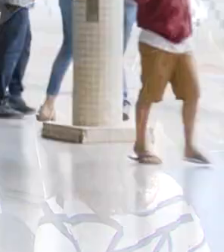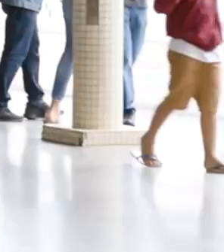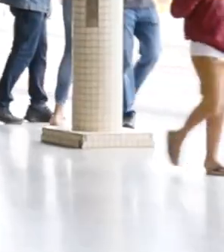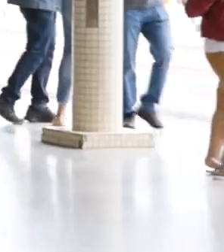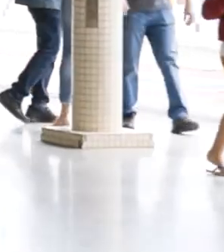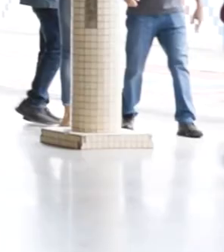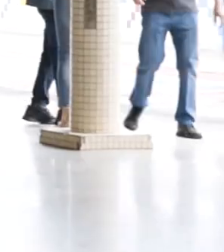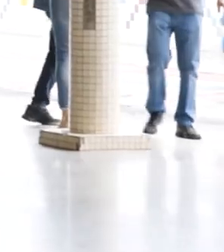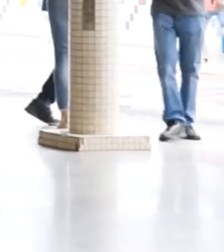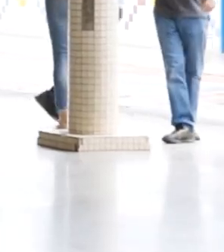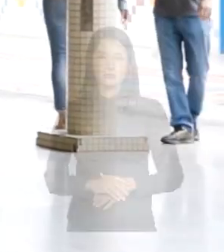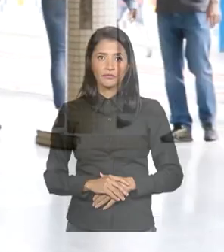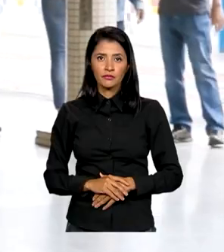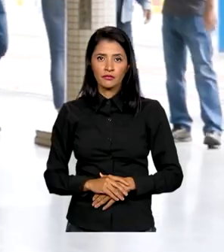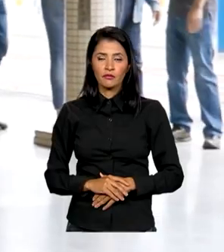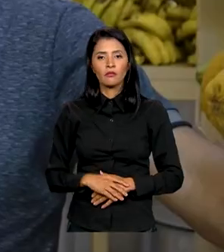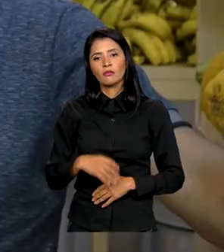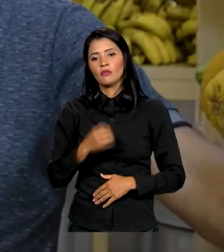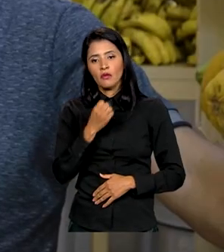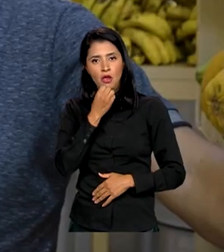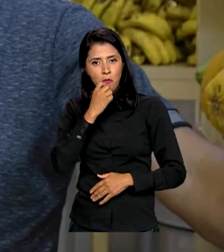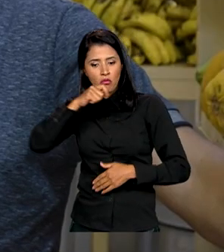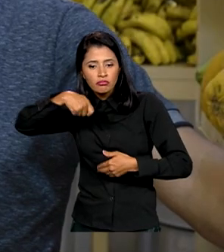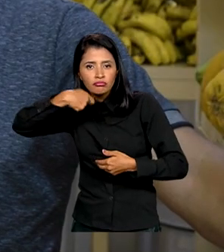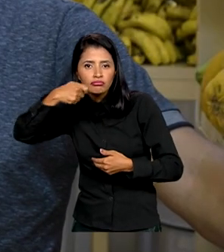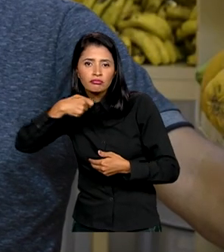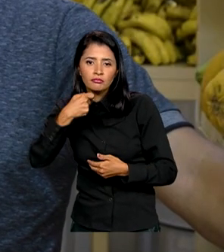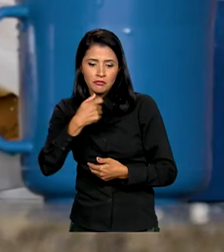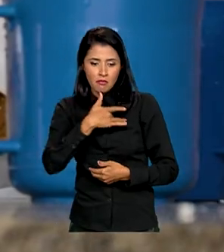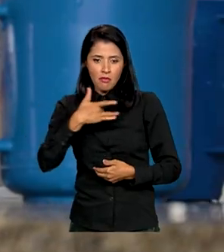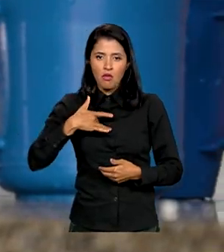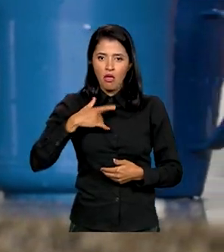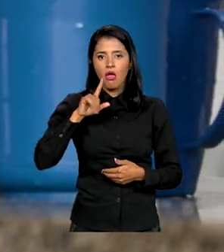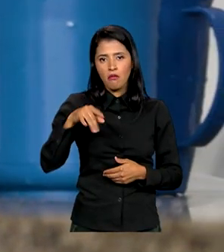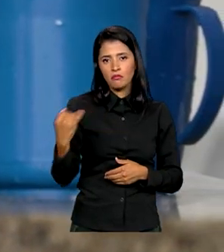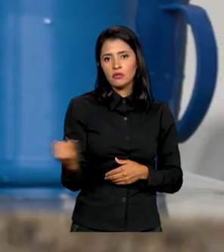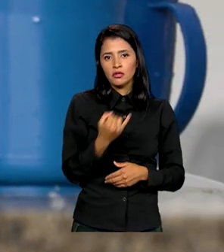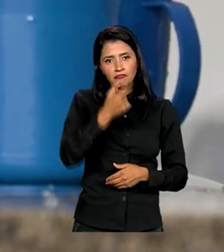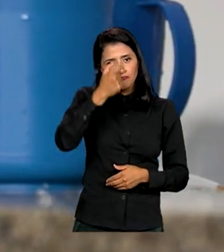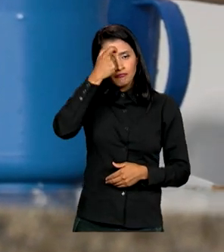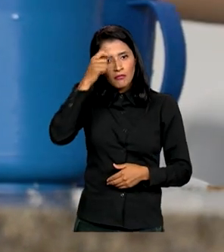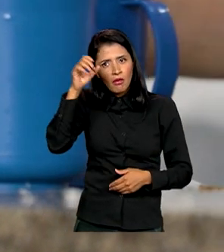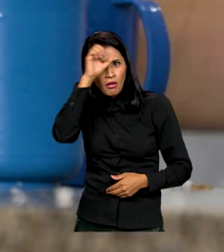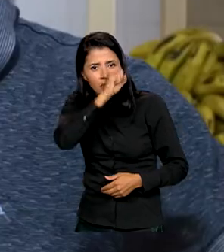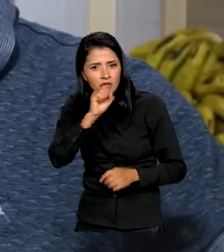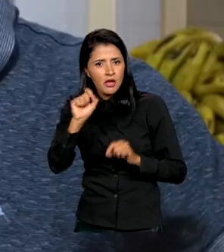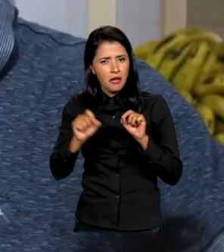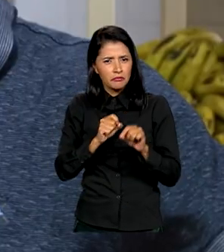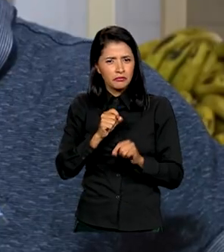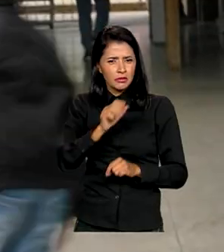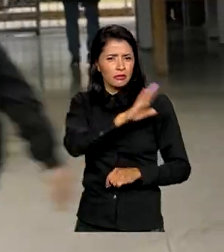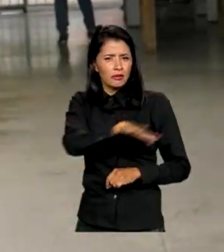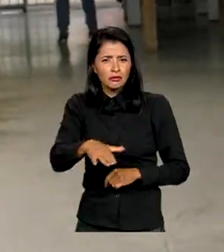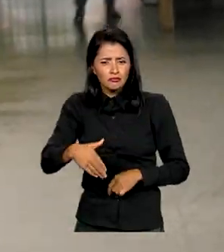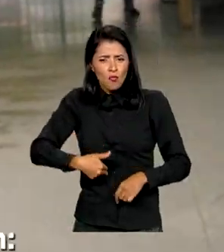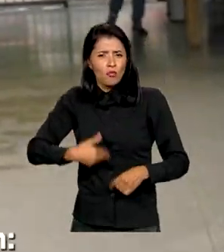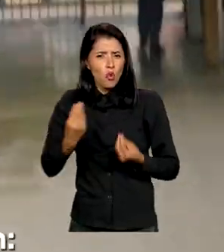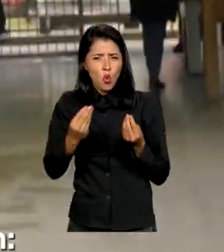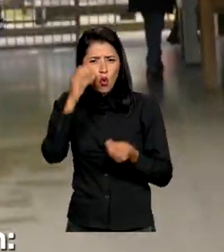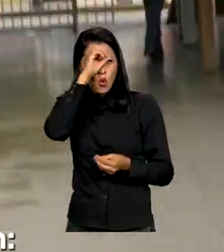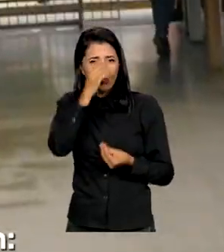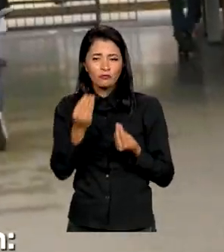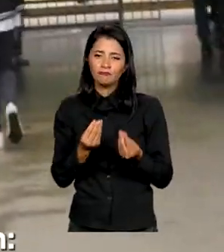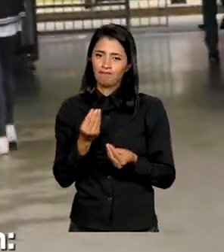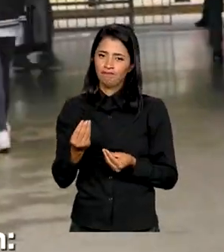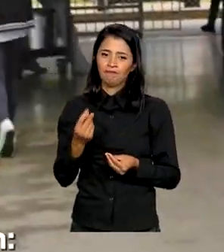Uma boa alimentação é fundamental para o bom aprendizado. A criança com fome, ela não consegue aprender.